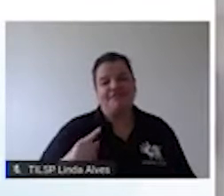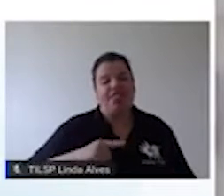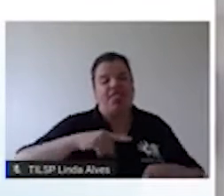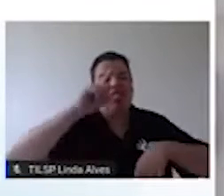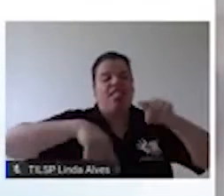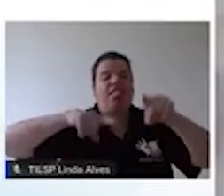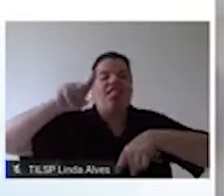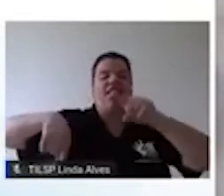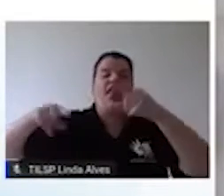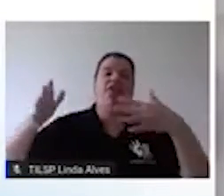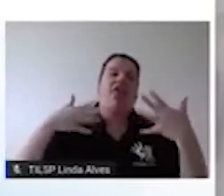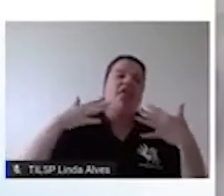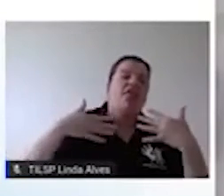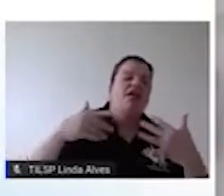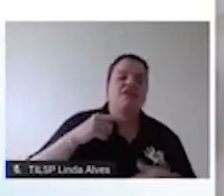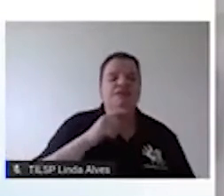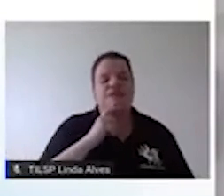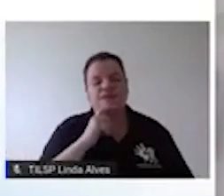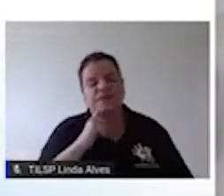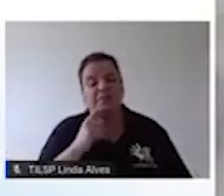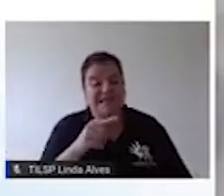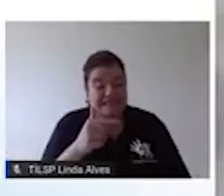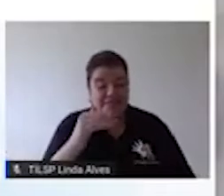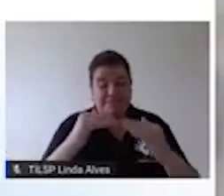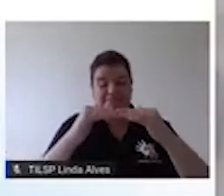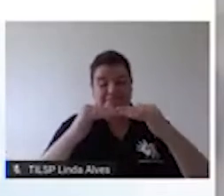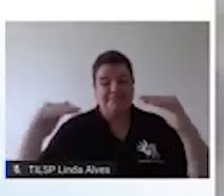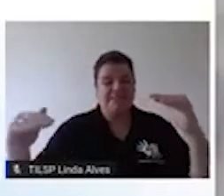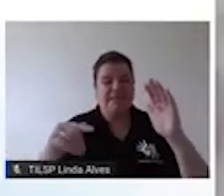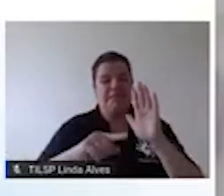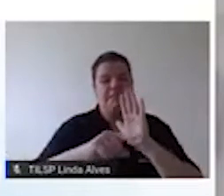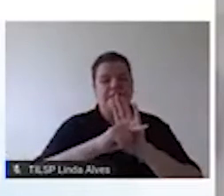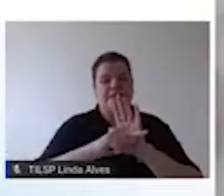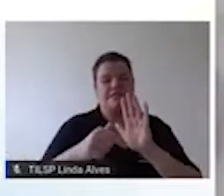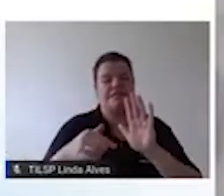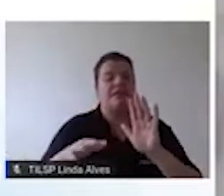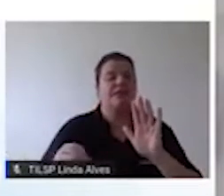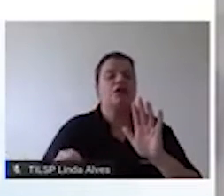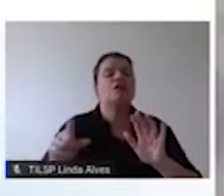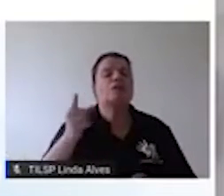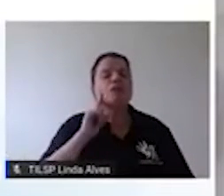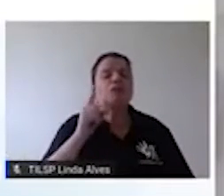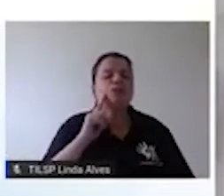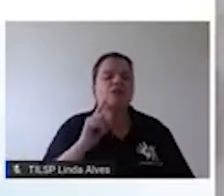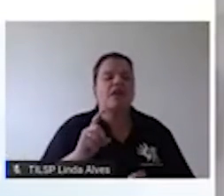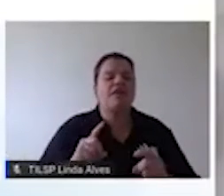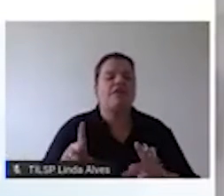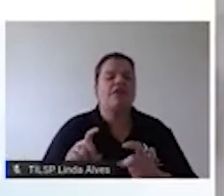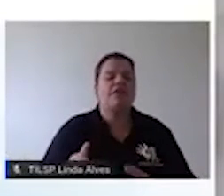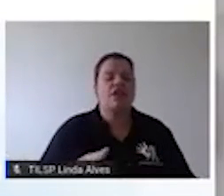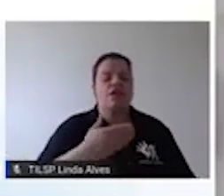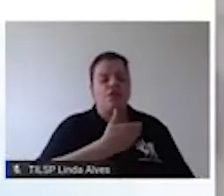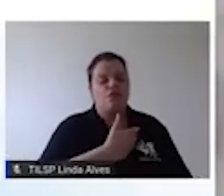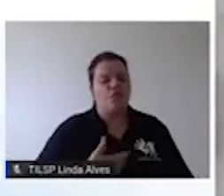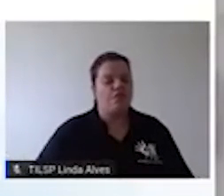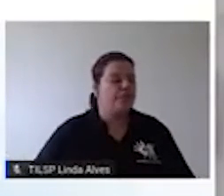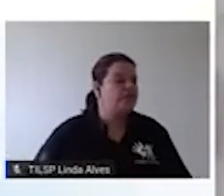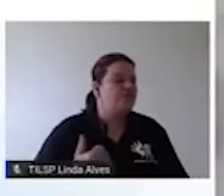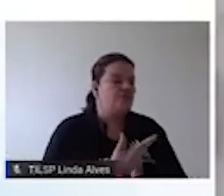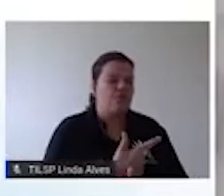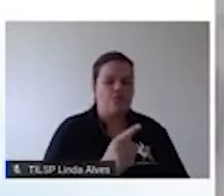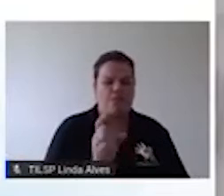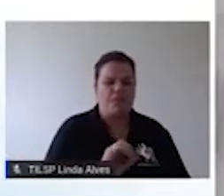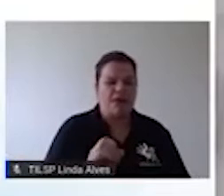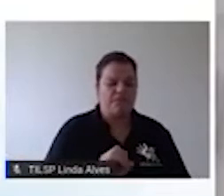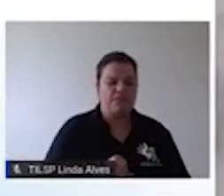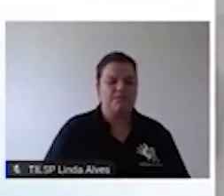quer dizer, a Pfizer não tem vacina. A Pfizer todo dia diz que quer vender vacina e o governo não quer comprar.